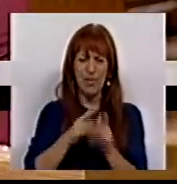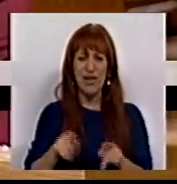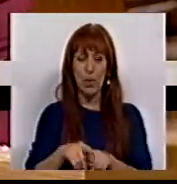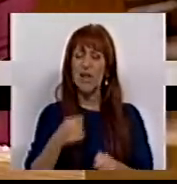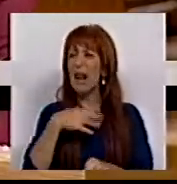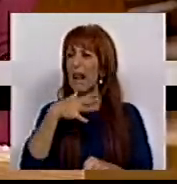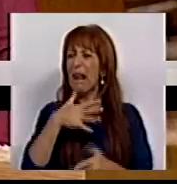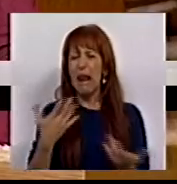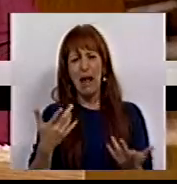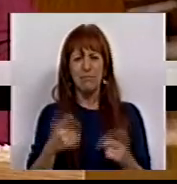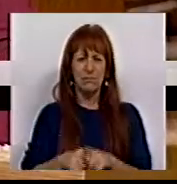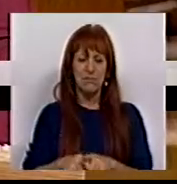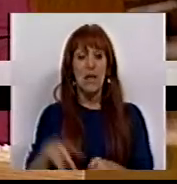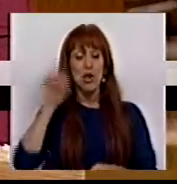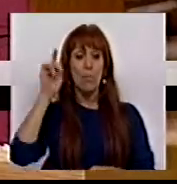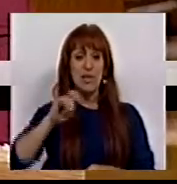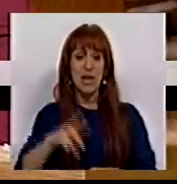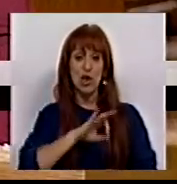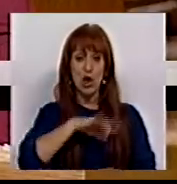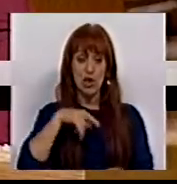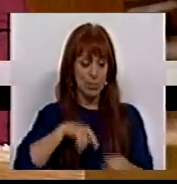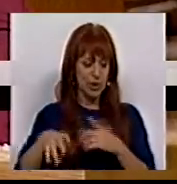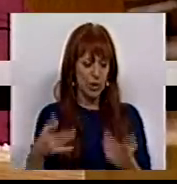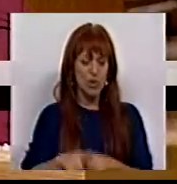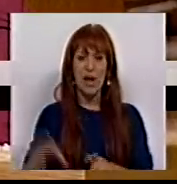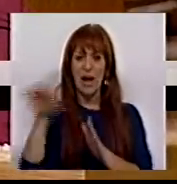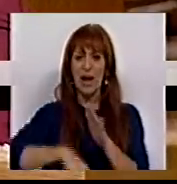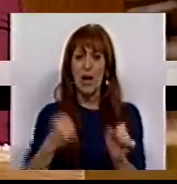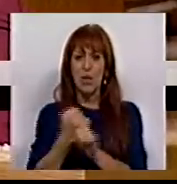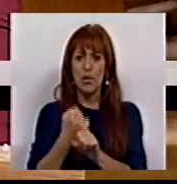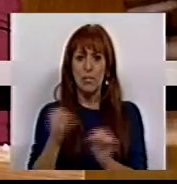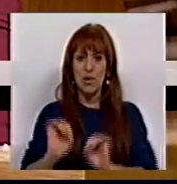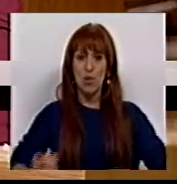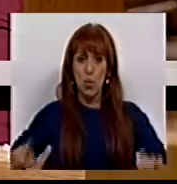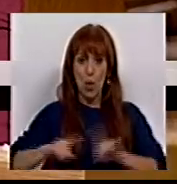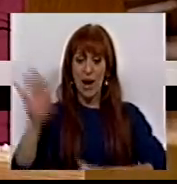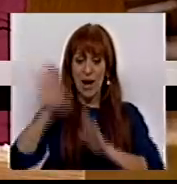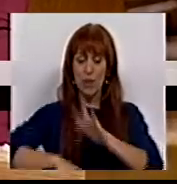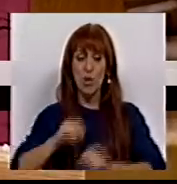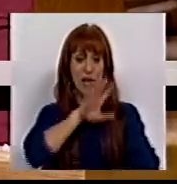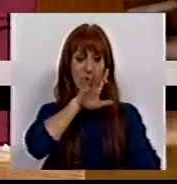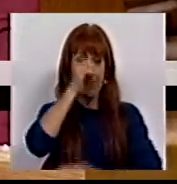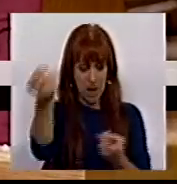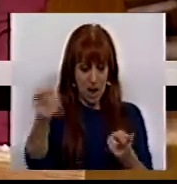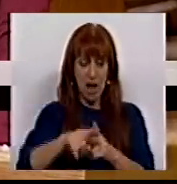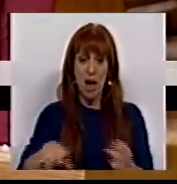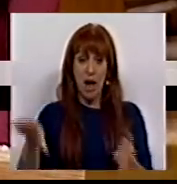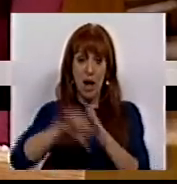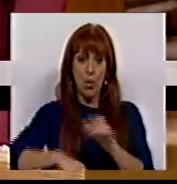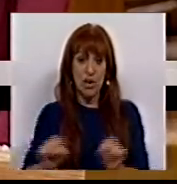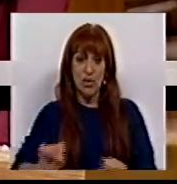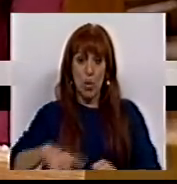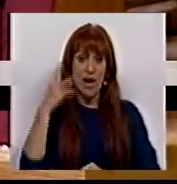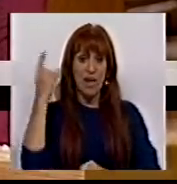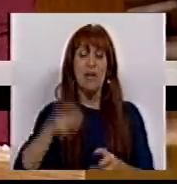tipo de argumentação. Senhora Presidente, Senhores Deputados, a precariedade do emprego é a precariedade da família, é a precariedade da